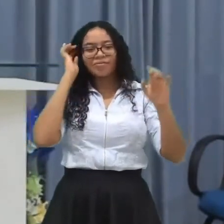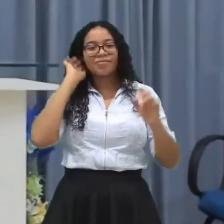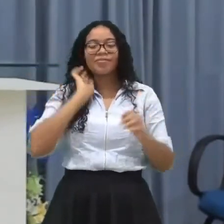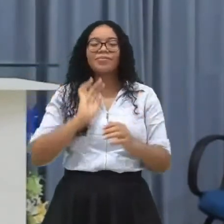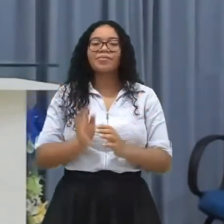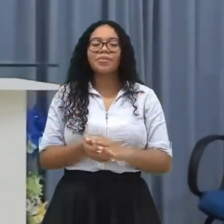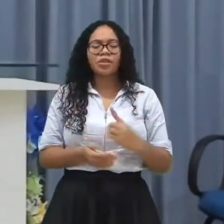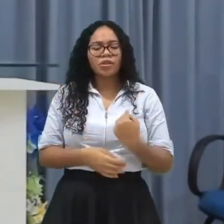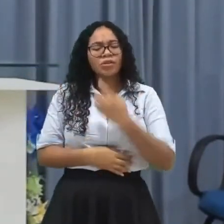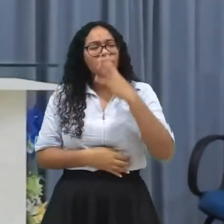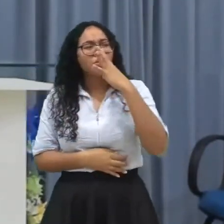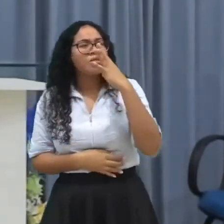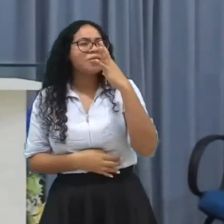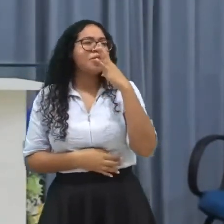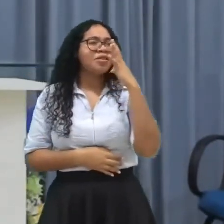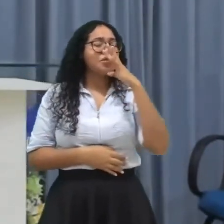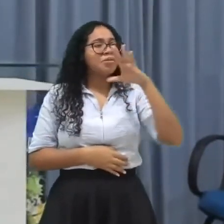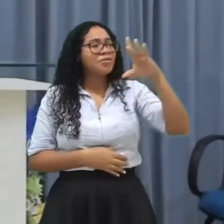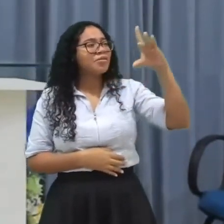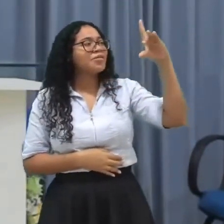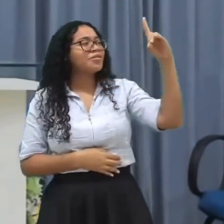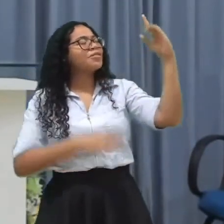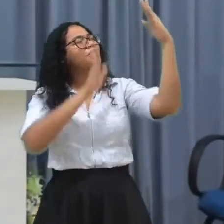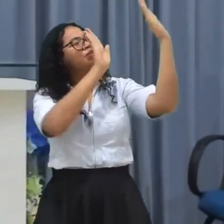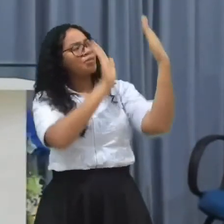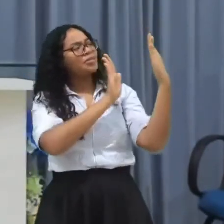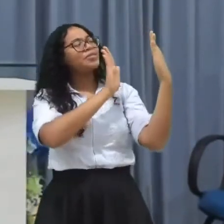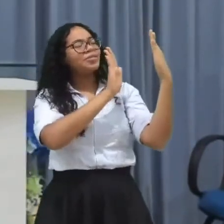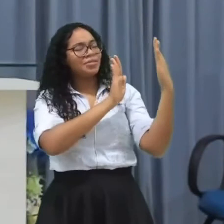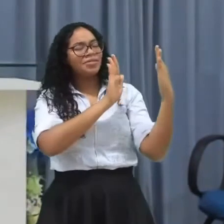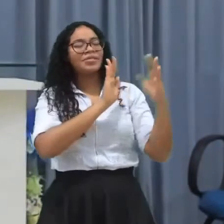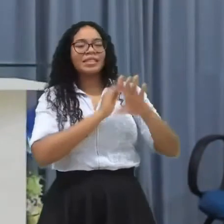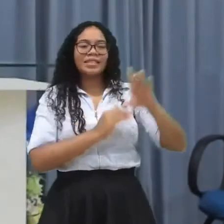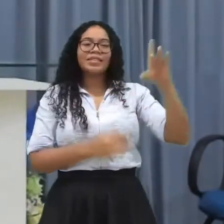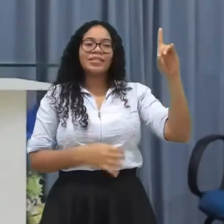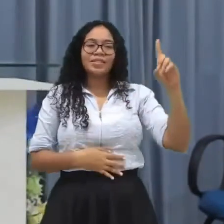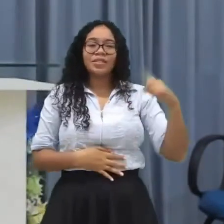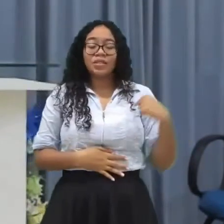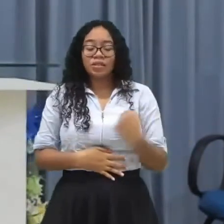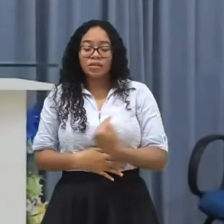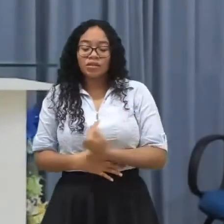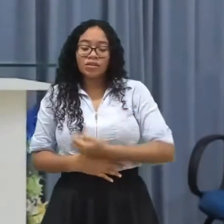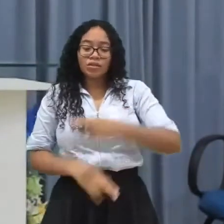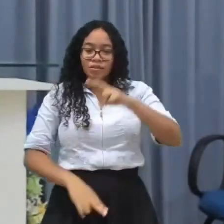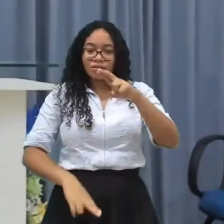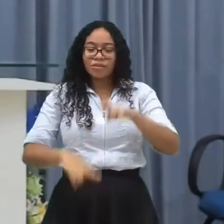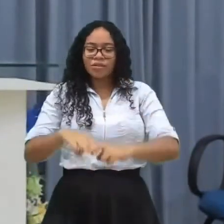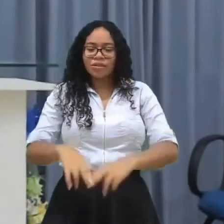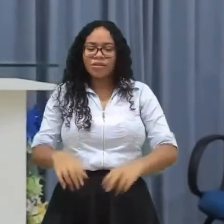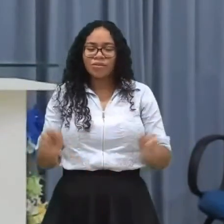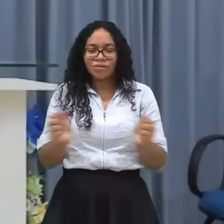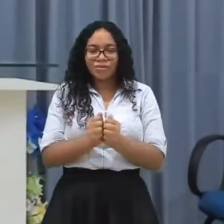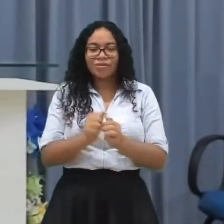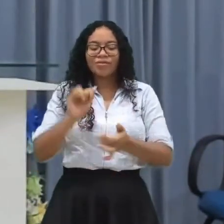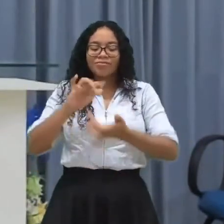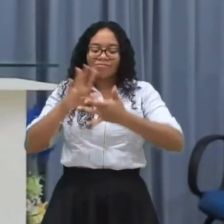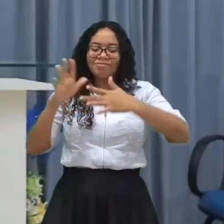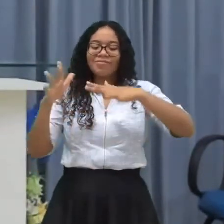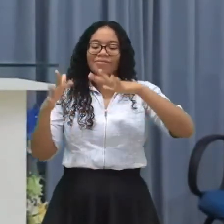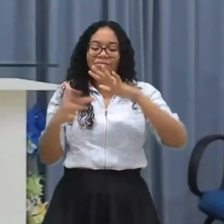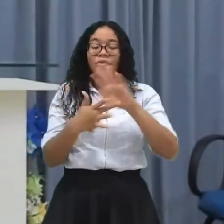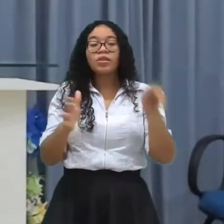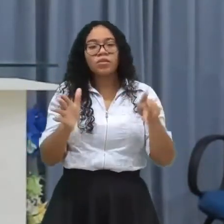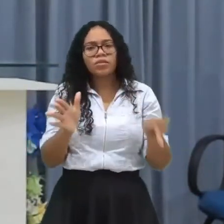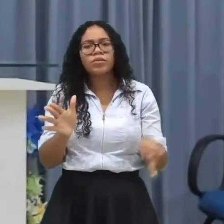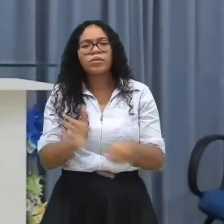contemplarmos a Deus face a face no céu de glória. Nos assentaremos no trono com Jesus, porque esta é uma promessa